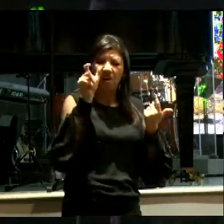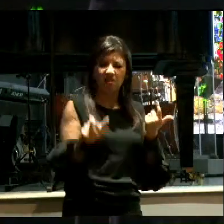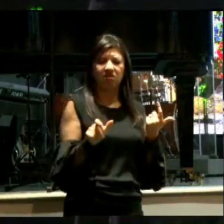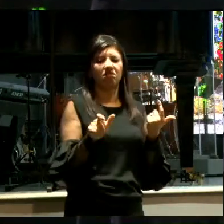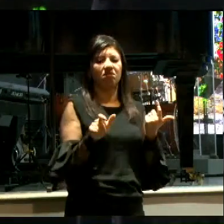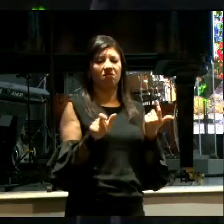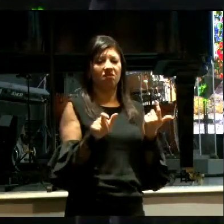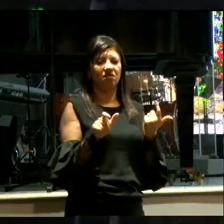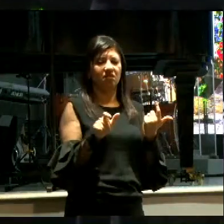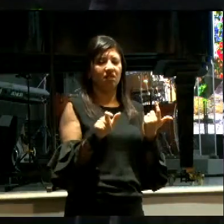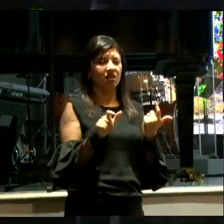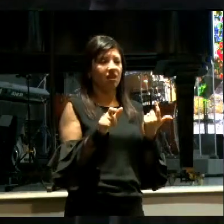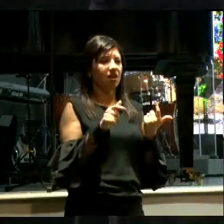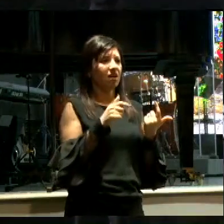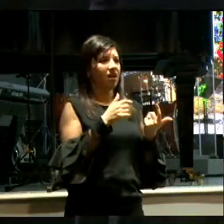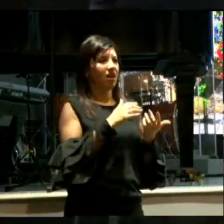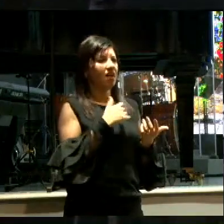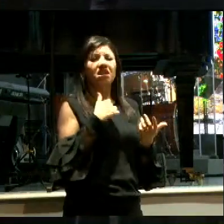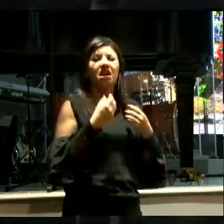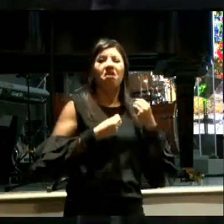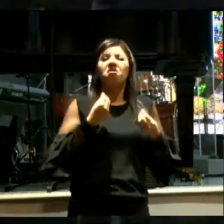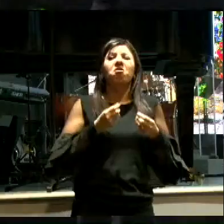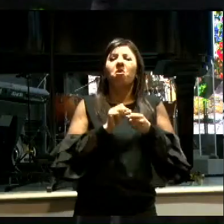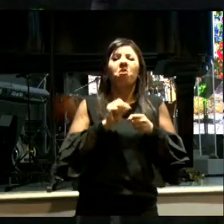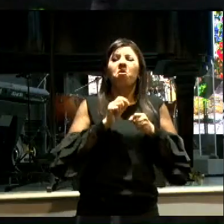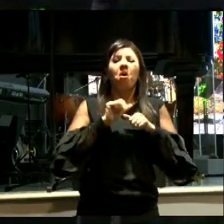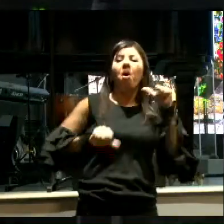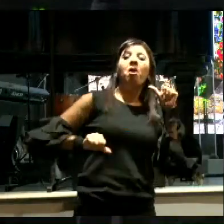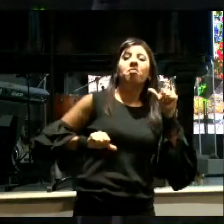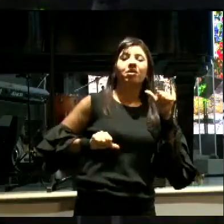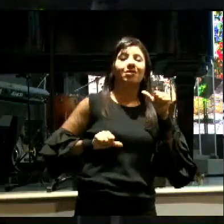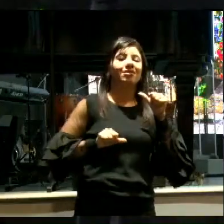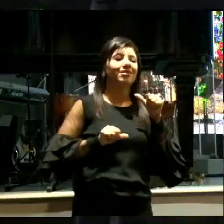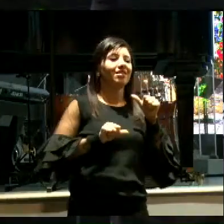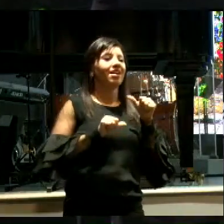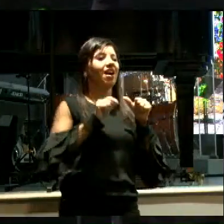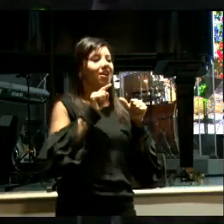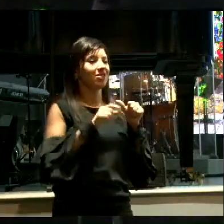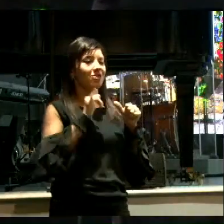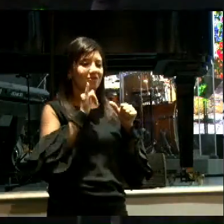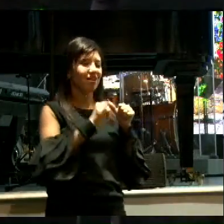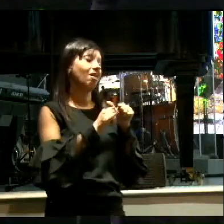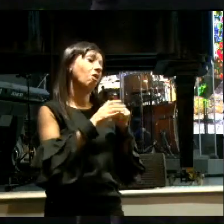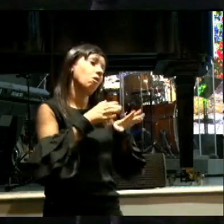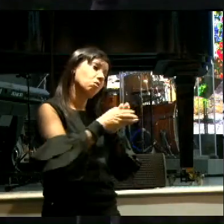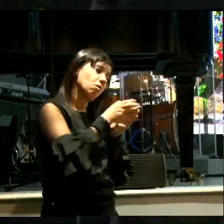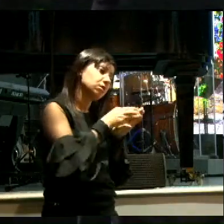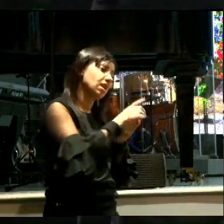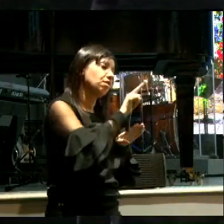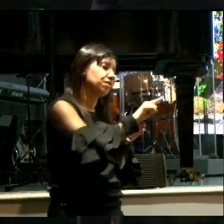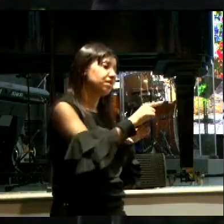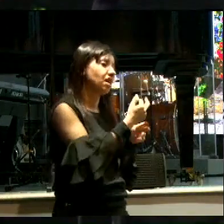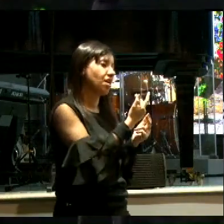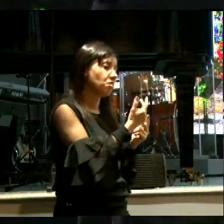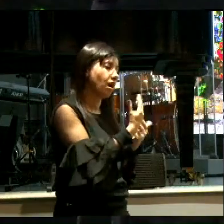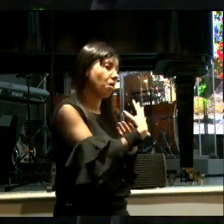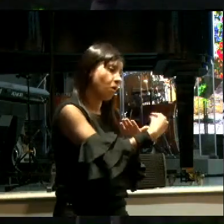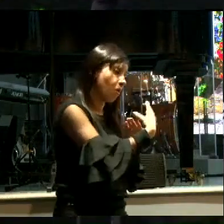Eu falei assim, seja um Cláudio Duarte, que tudo vai se igualar.